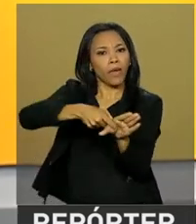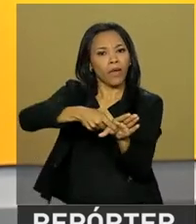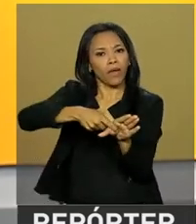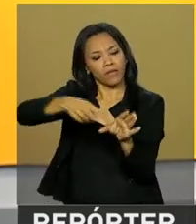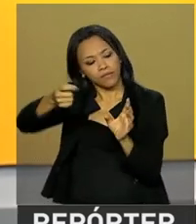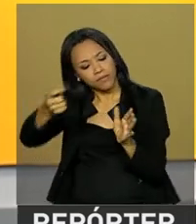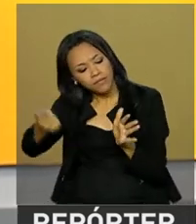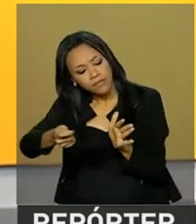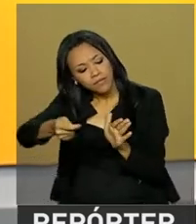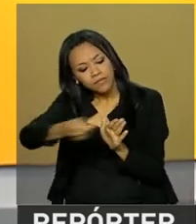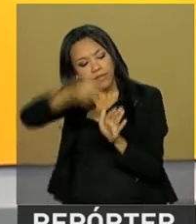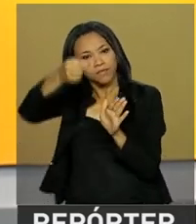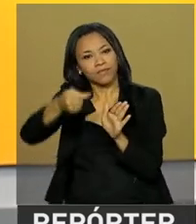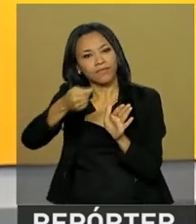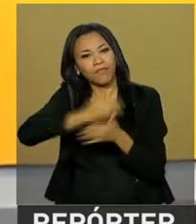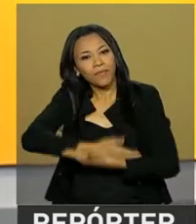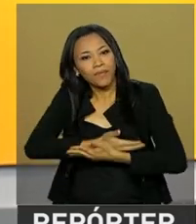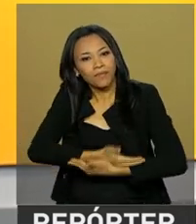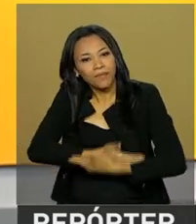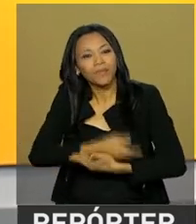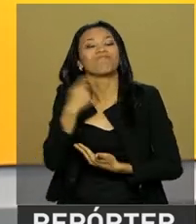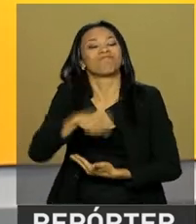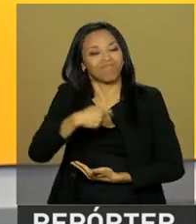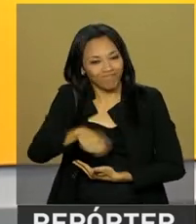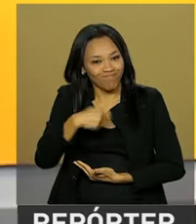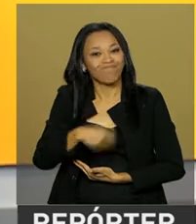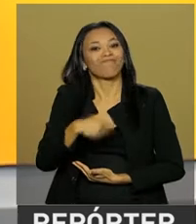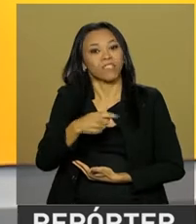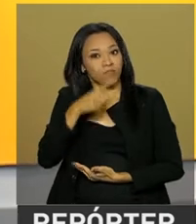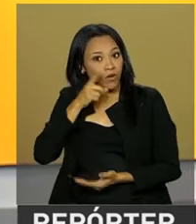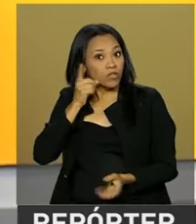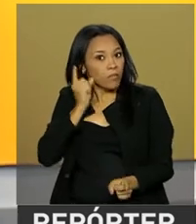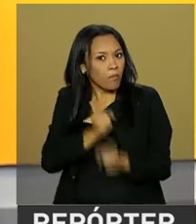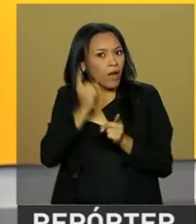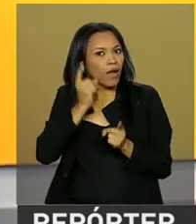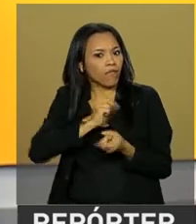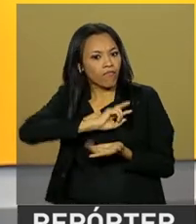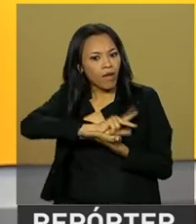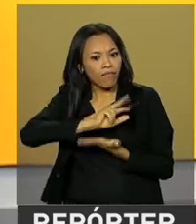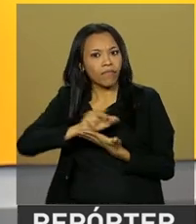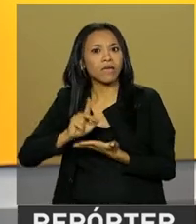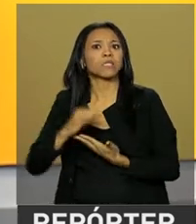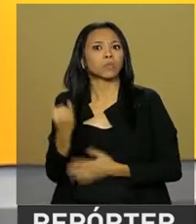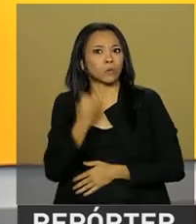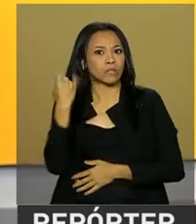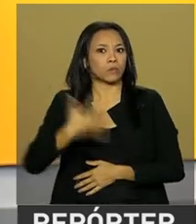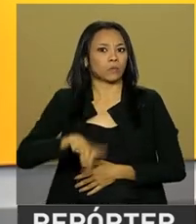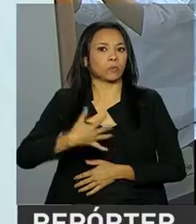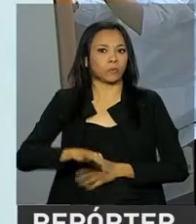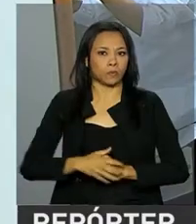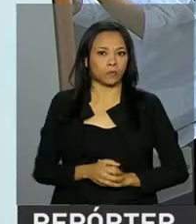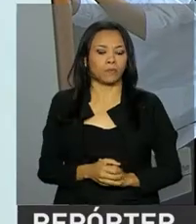feito nos primeiros dias de vida do bebê e pode detectar doenças importantes.